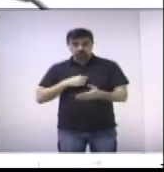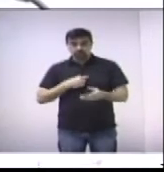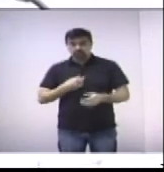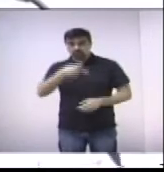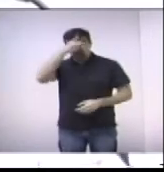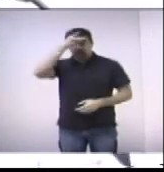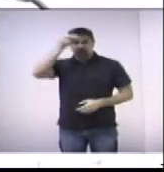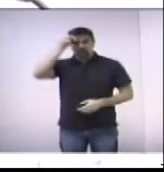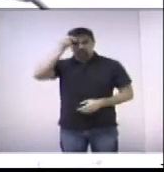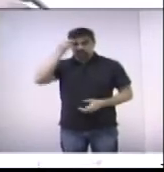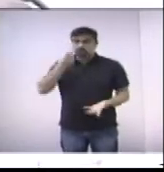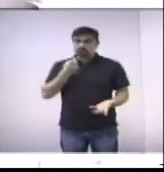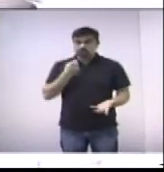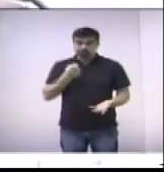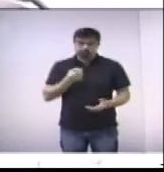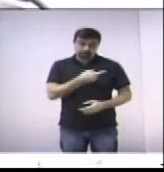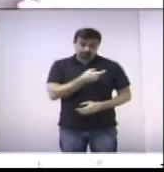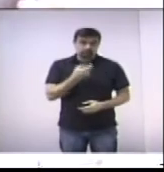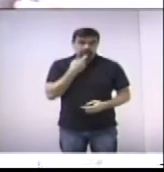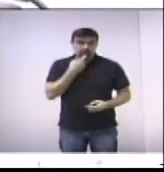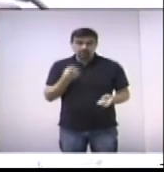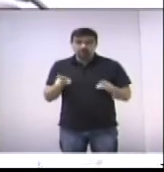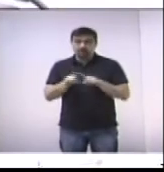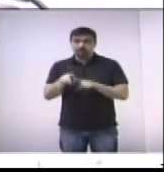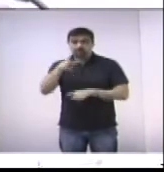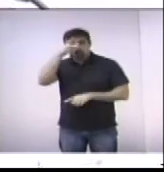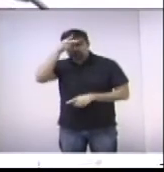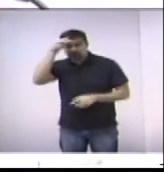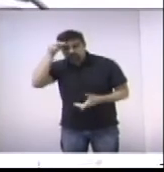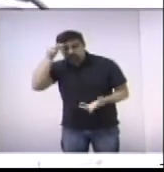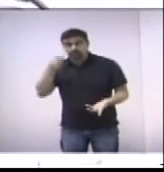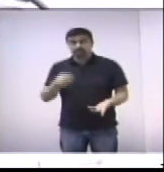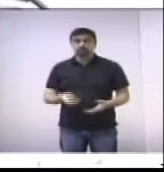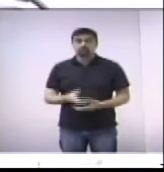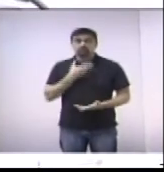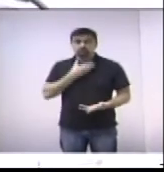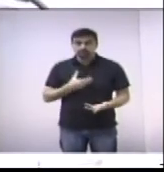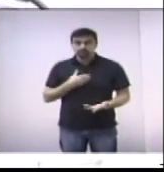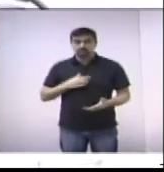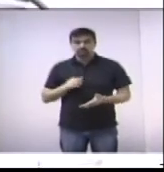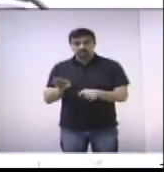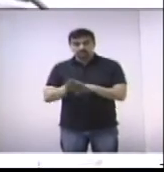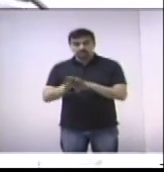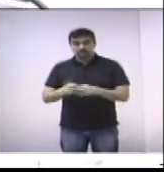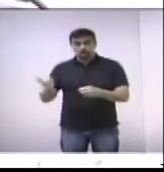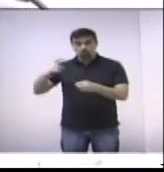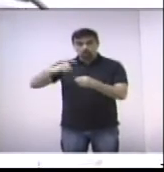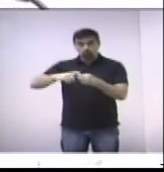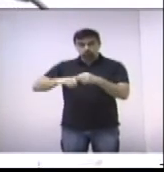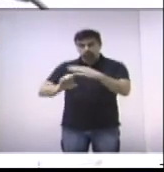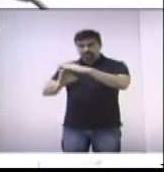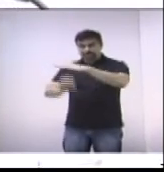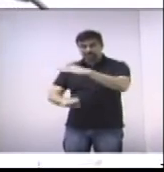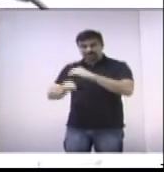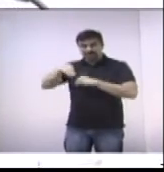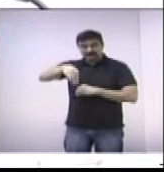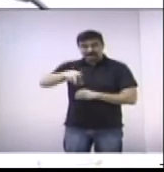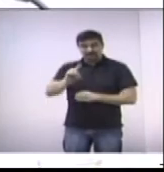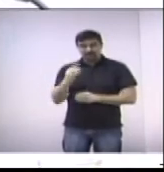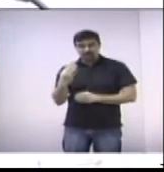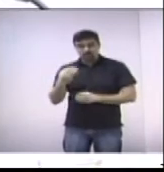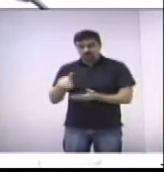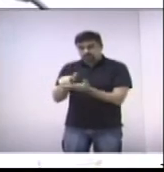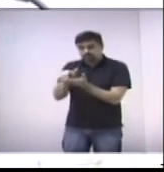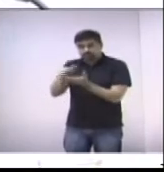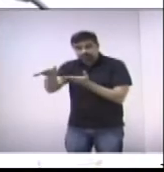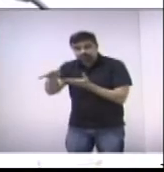municipalidade. Admitiu que seu ex-sócio, Rodrigo Bergamo Tuzuki, se desligou da empresa para assumir cargo em comissão da administração